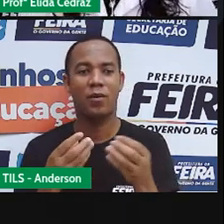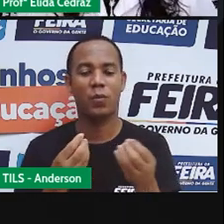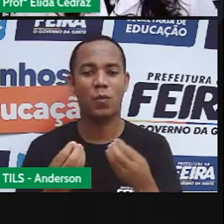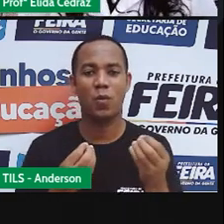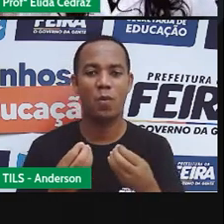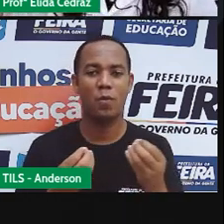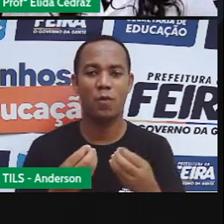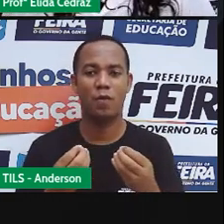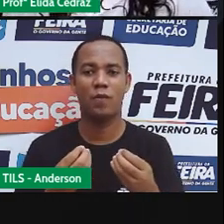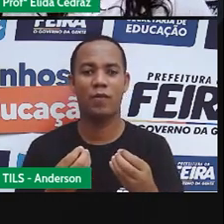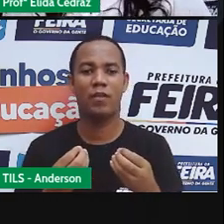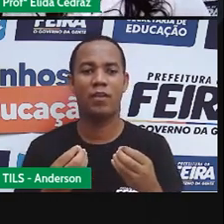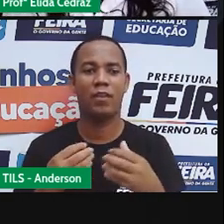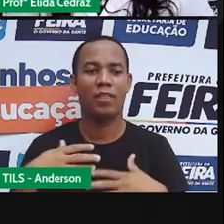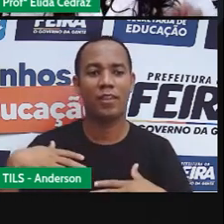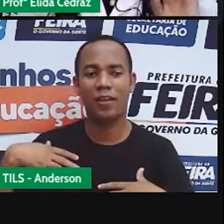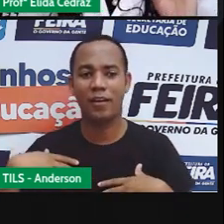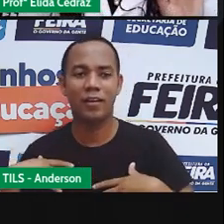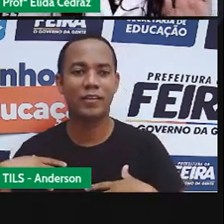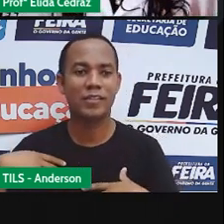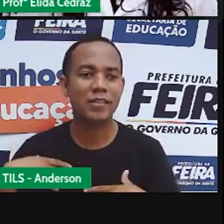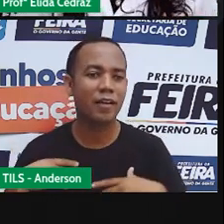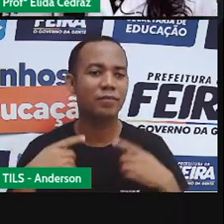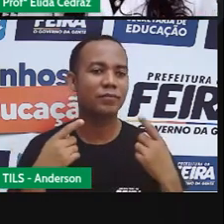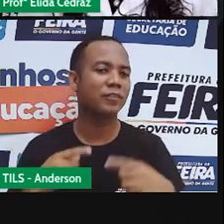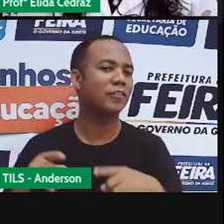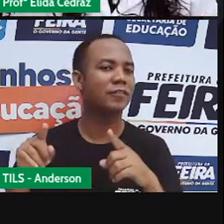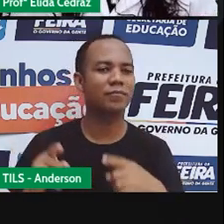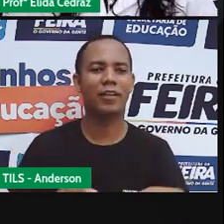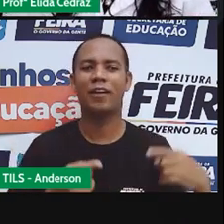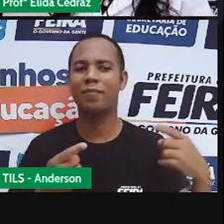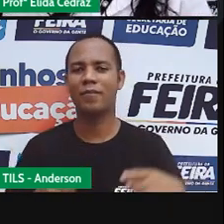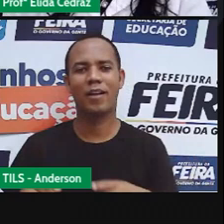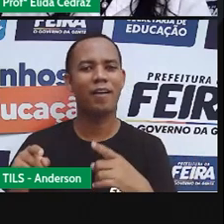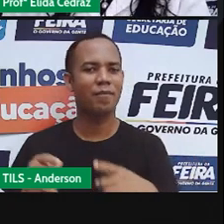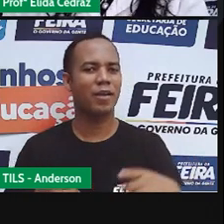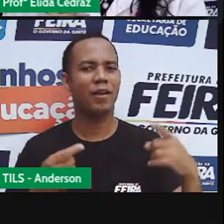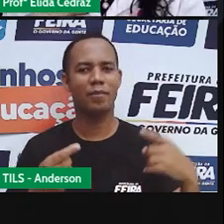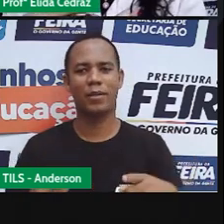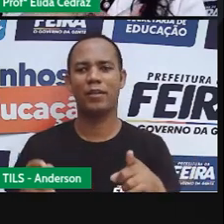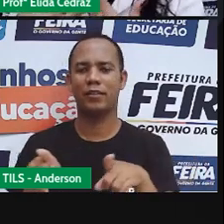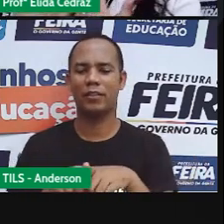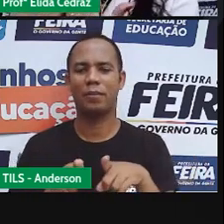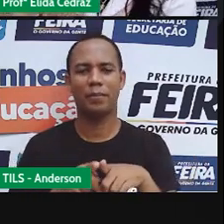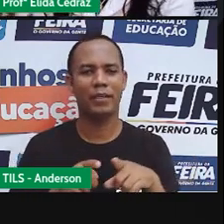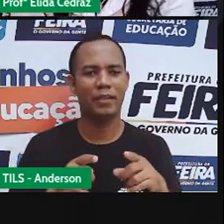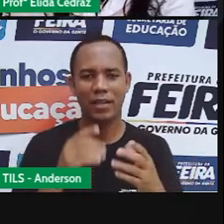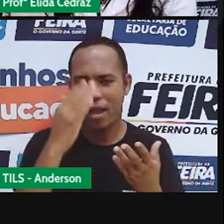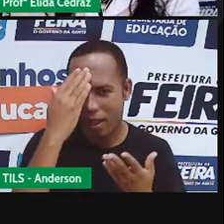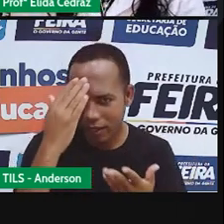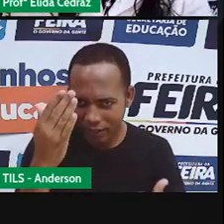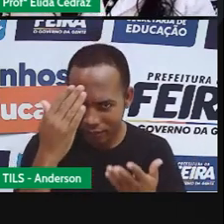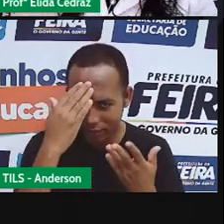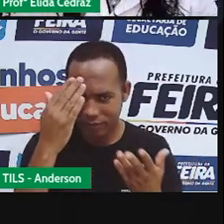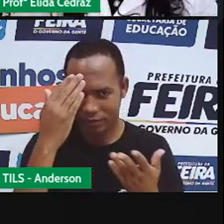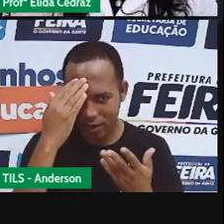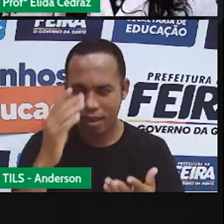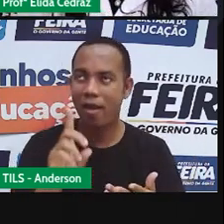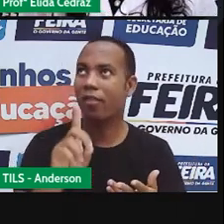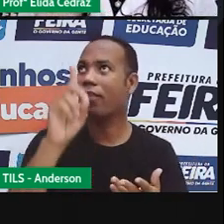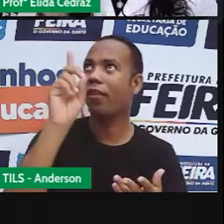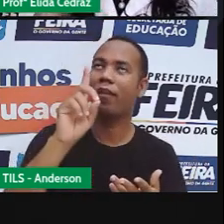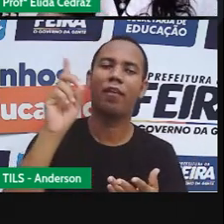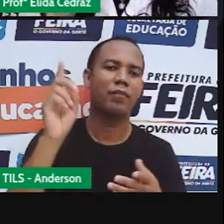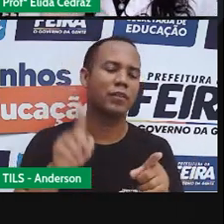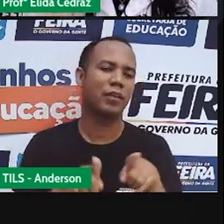um jeito de uma dança, de um ritmo, de agradecer a sua divindade,